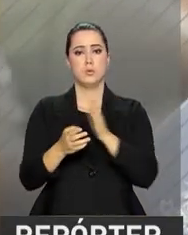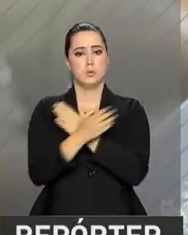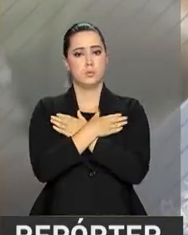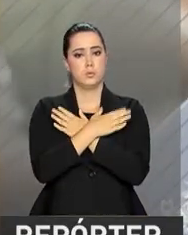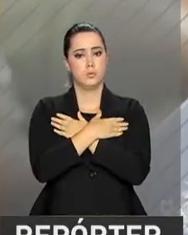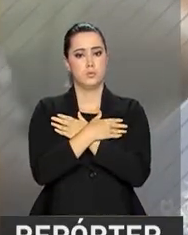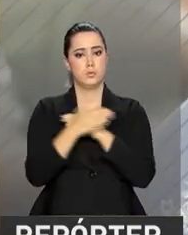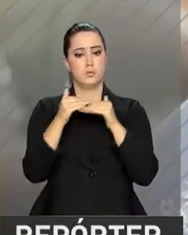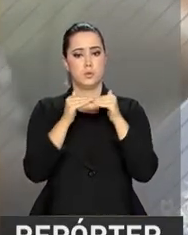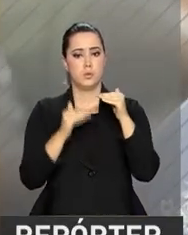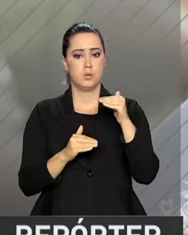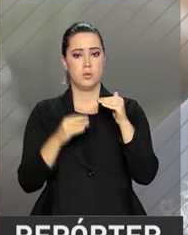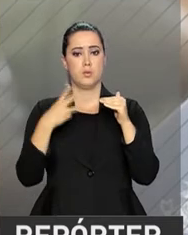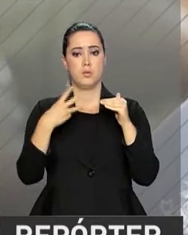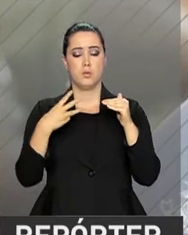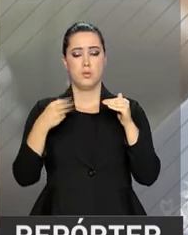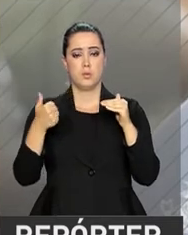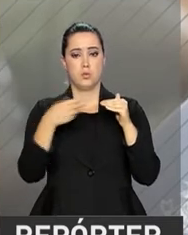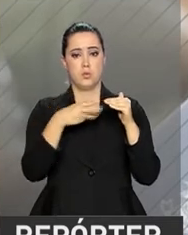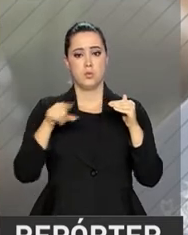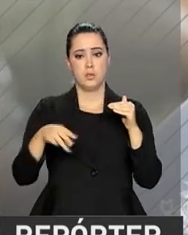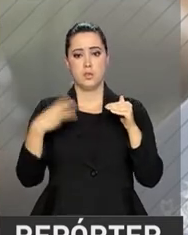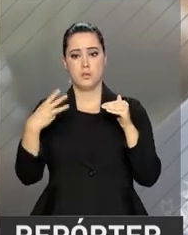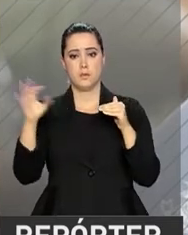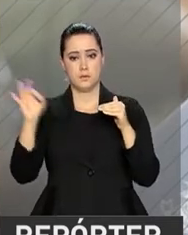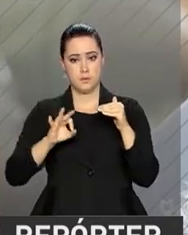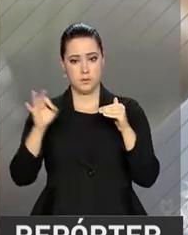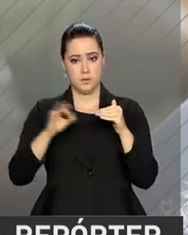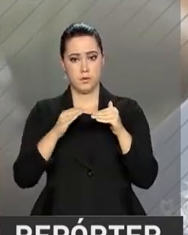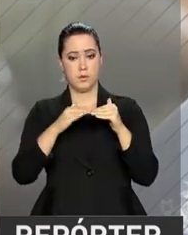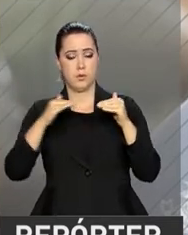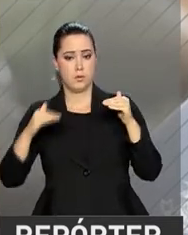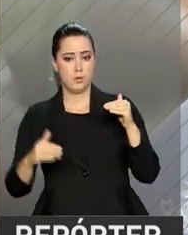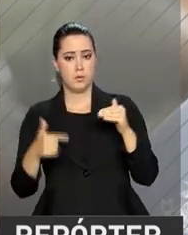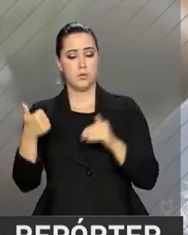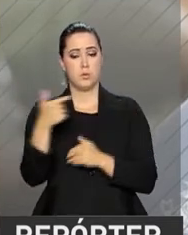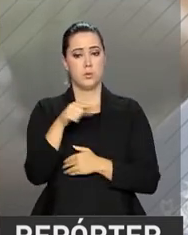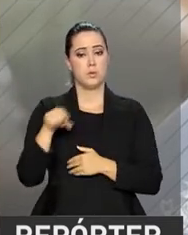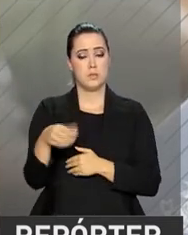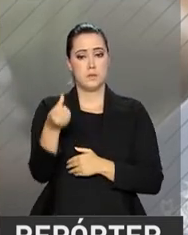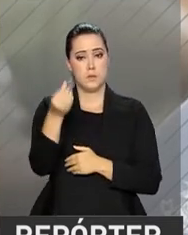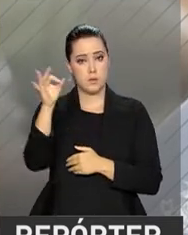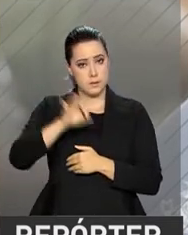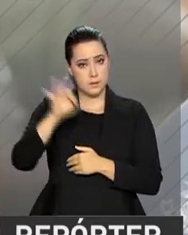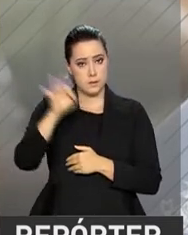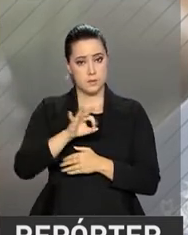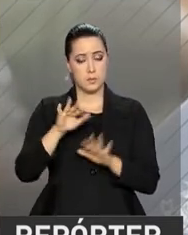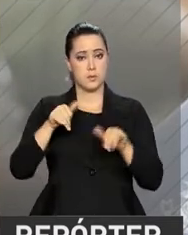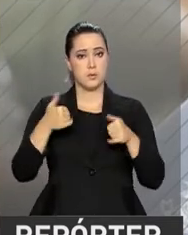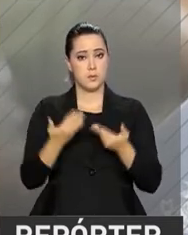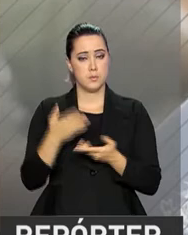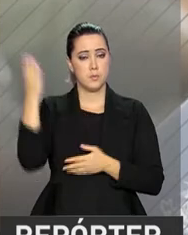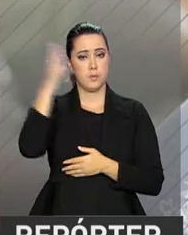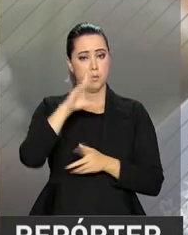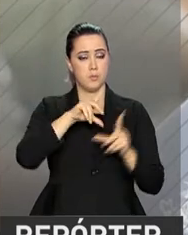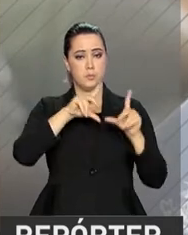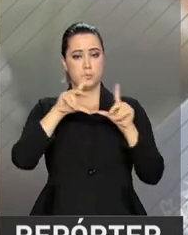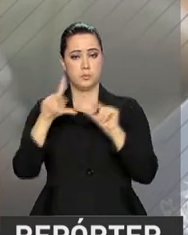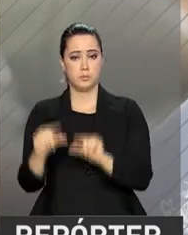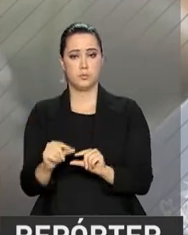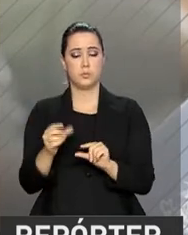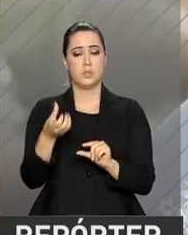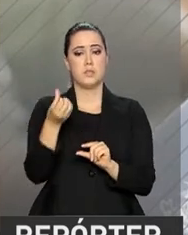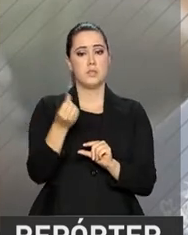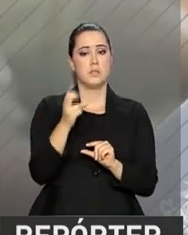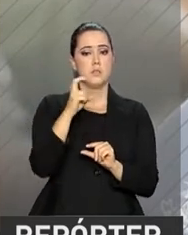13,3 por cento para 12,6 por cento com isso o brasil passa a ter menos 658